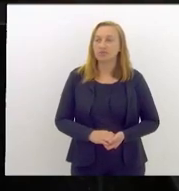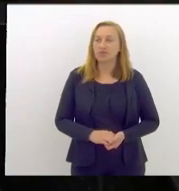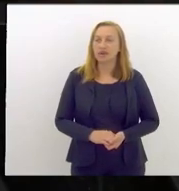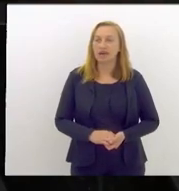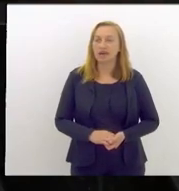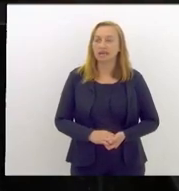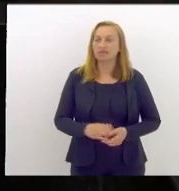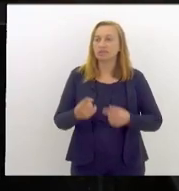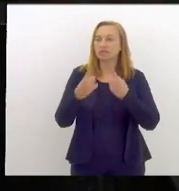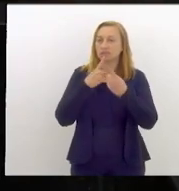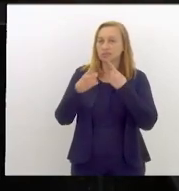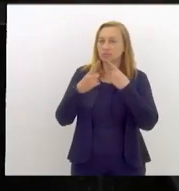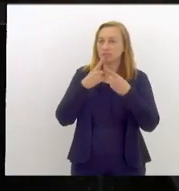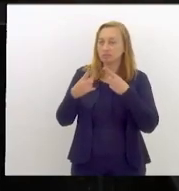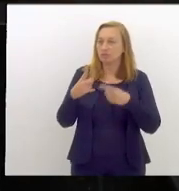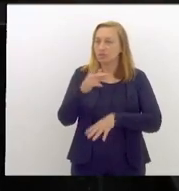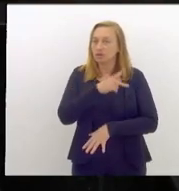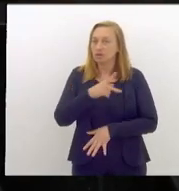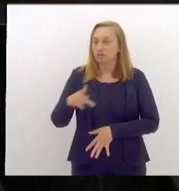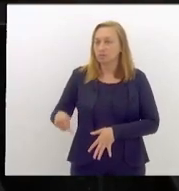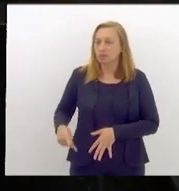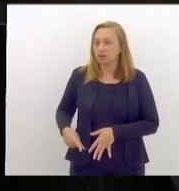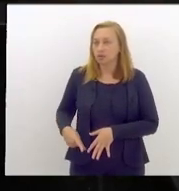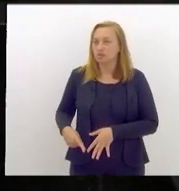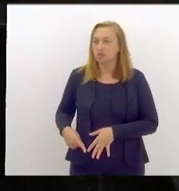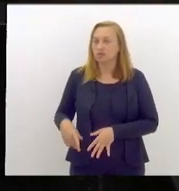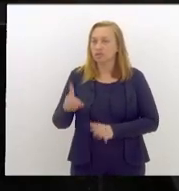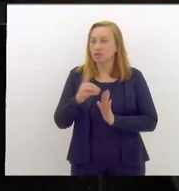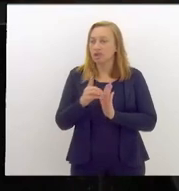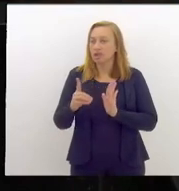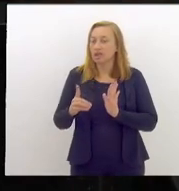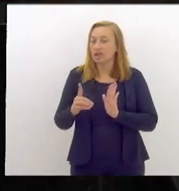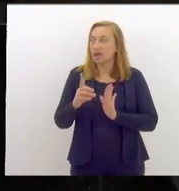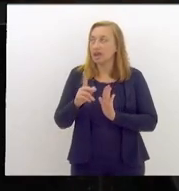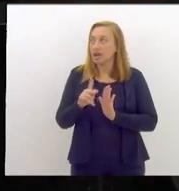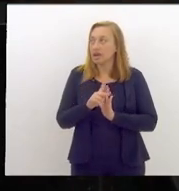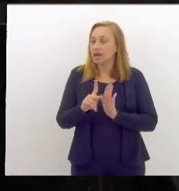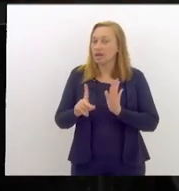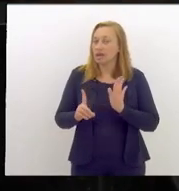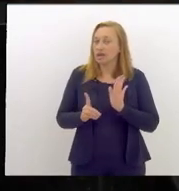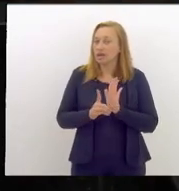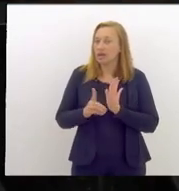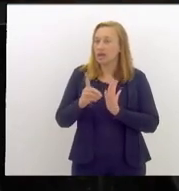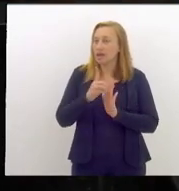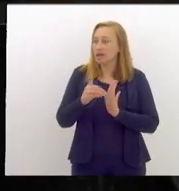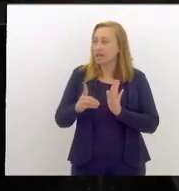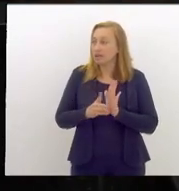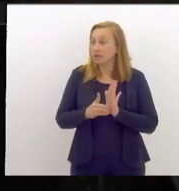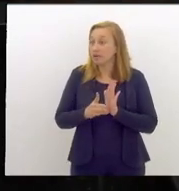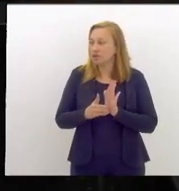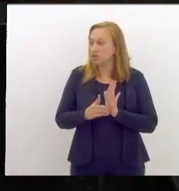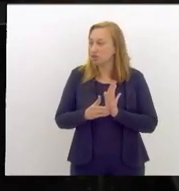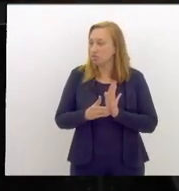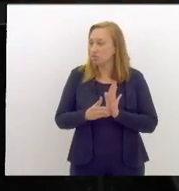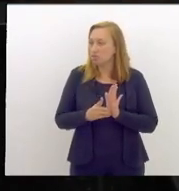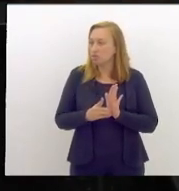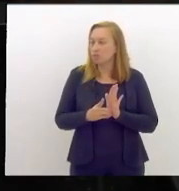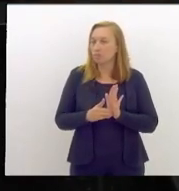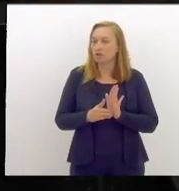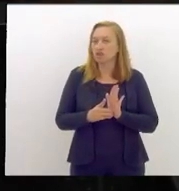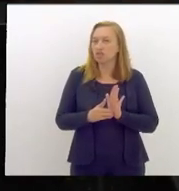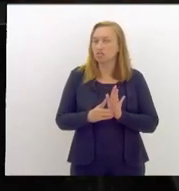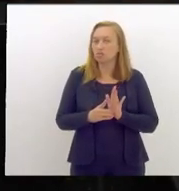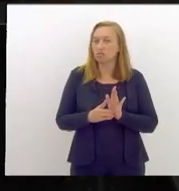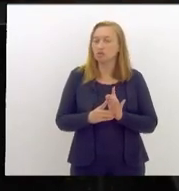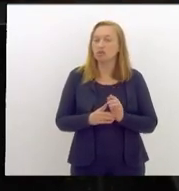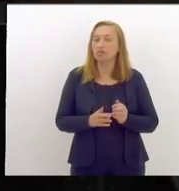o projeto de decreto legislativo número 76 de 2023